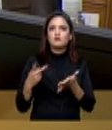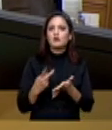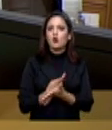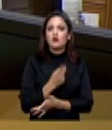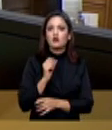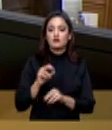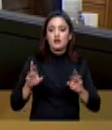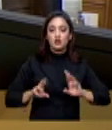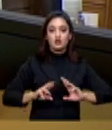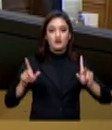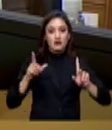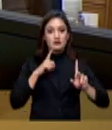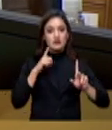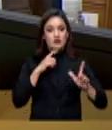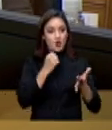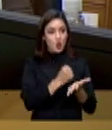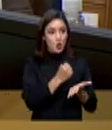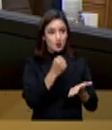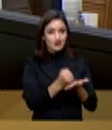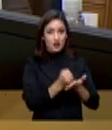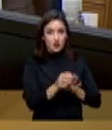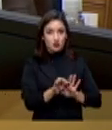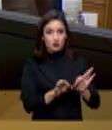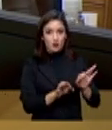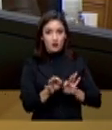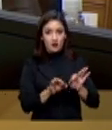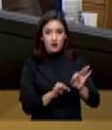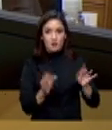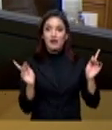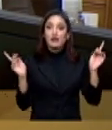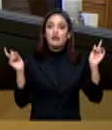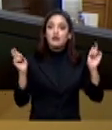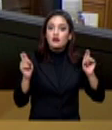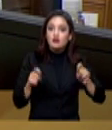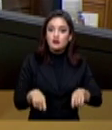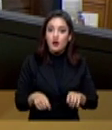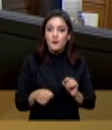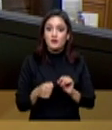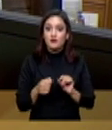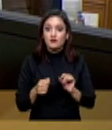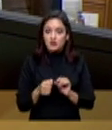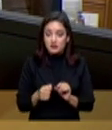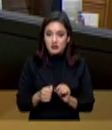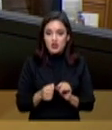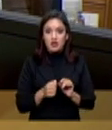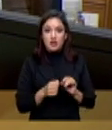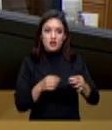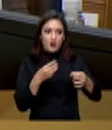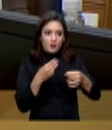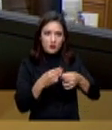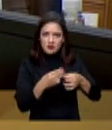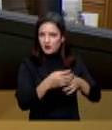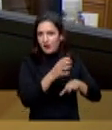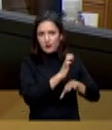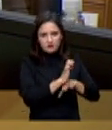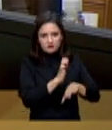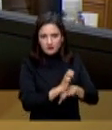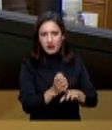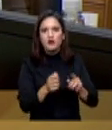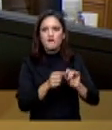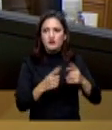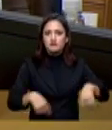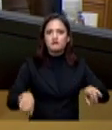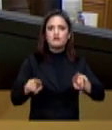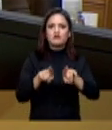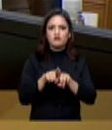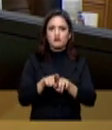distinção quanto ao contrato de programa que permite que os entes consorciados de legging a prestação